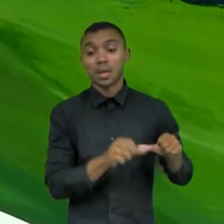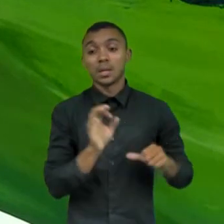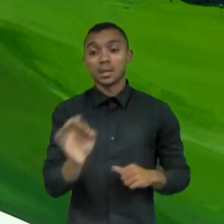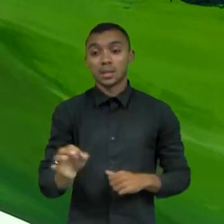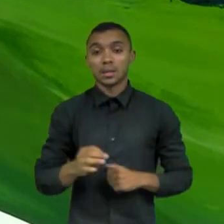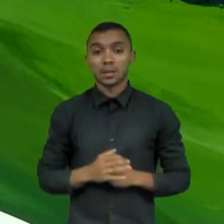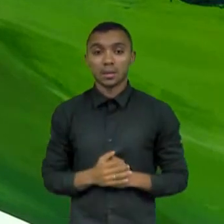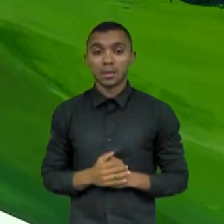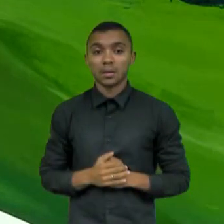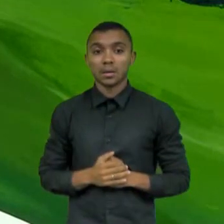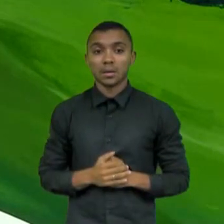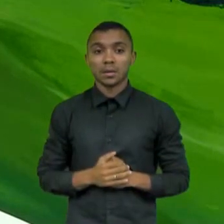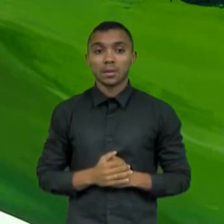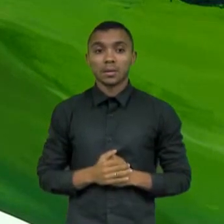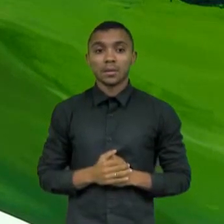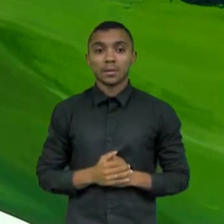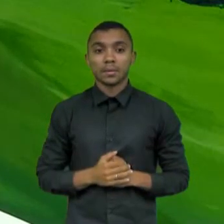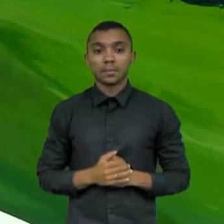poderia ser